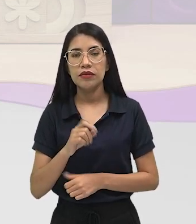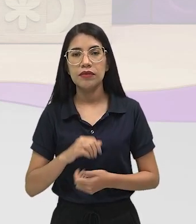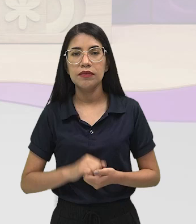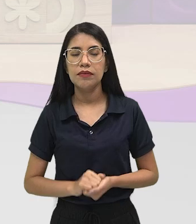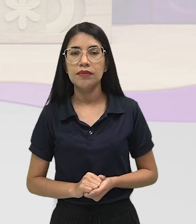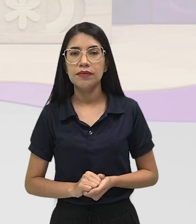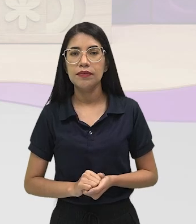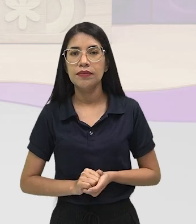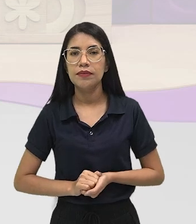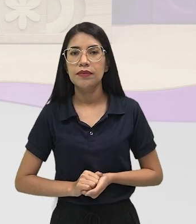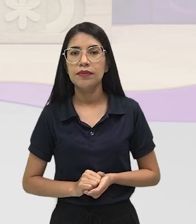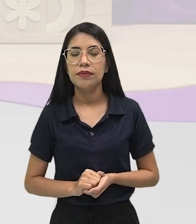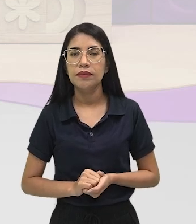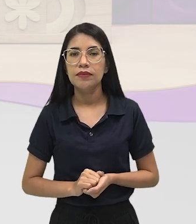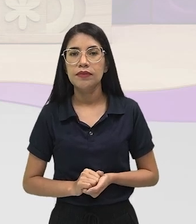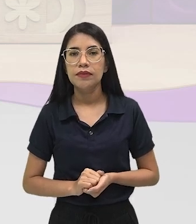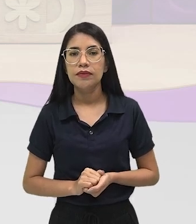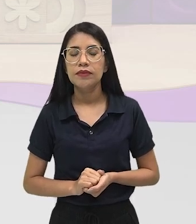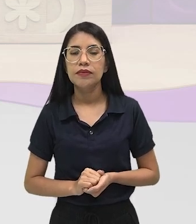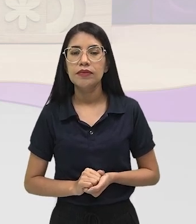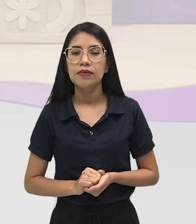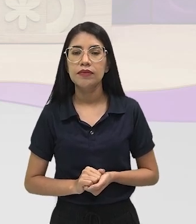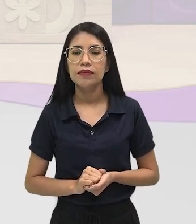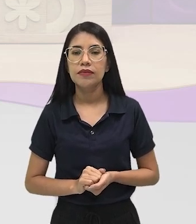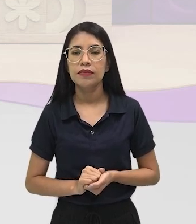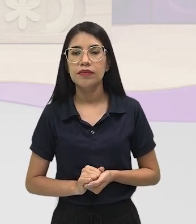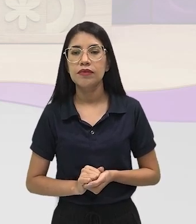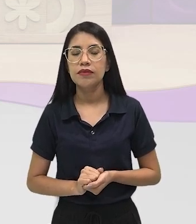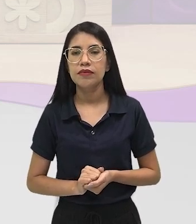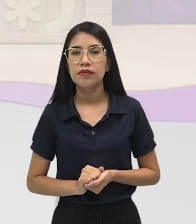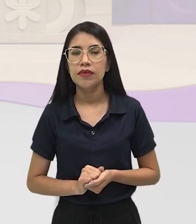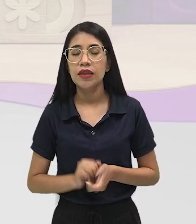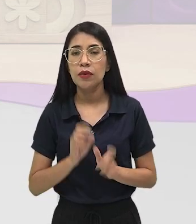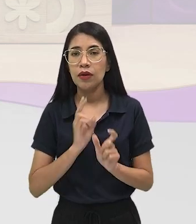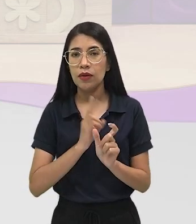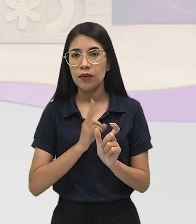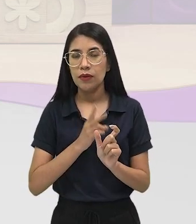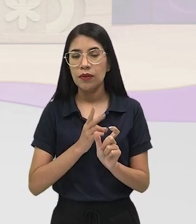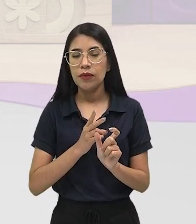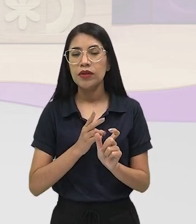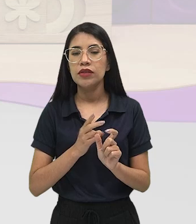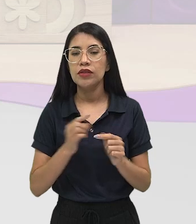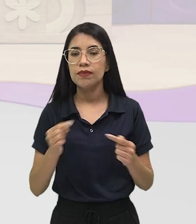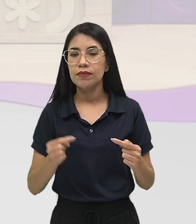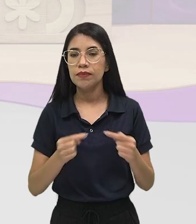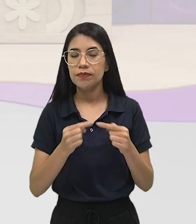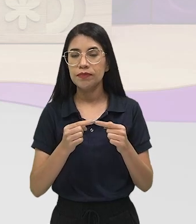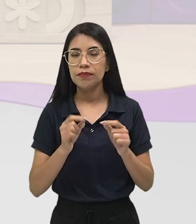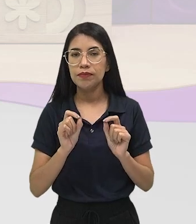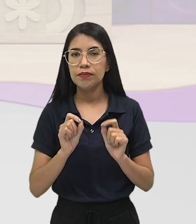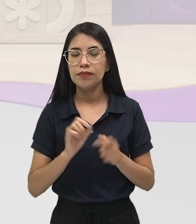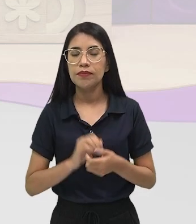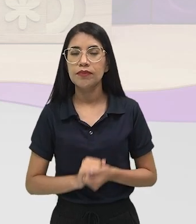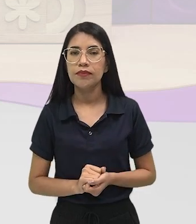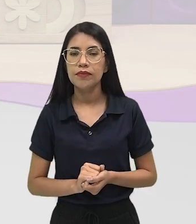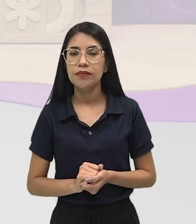a letra X. Como é que fica? A constante de proporcionalidade